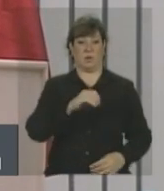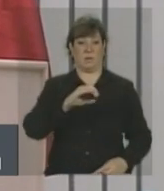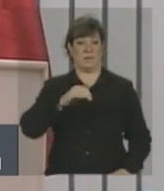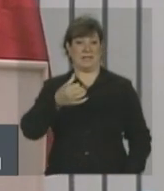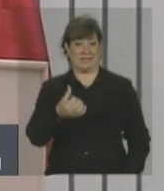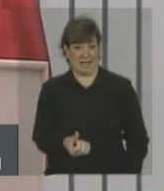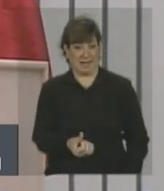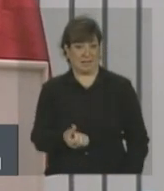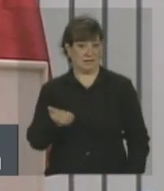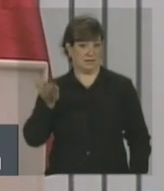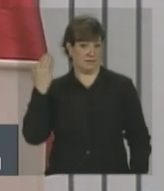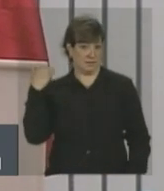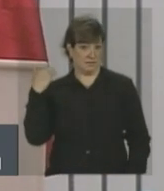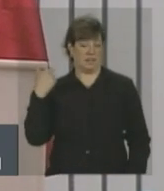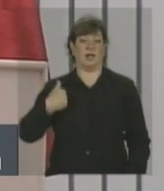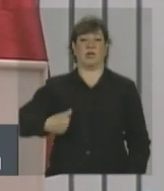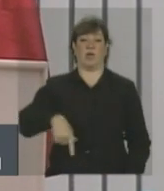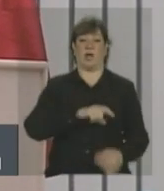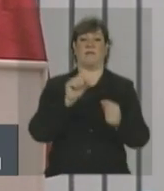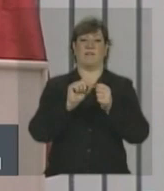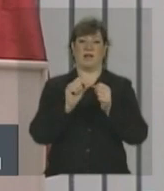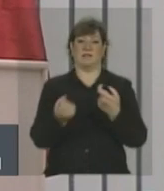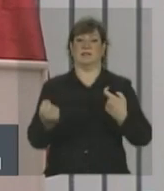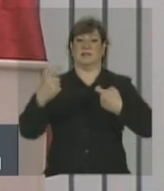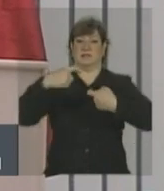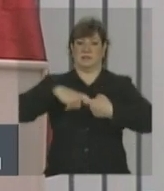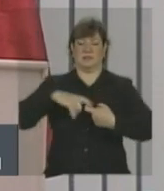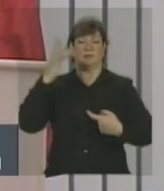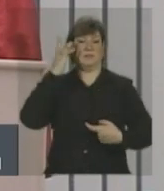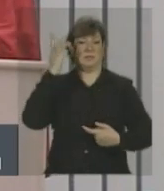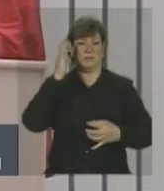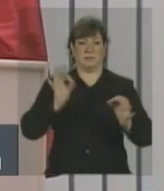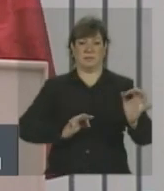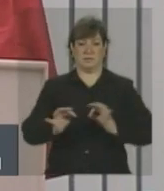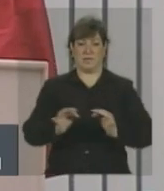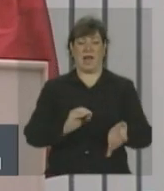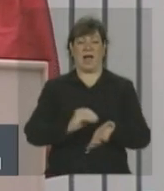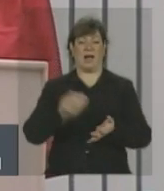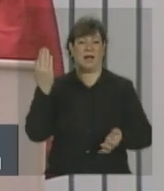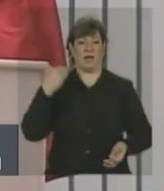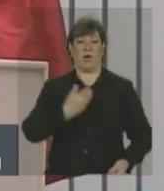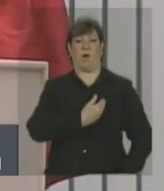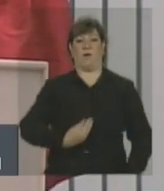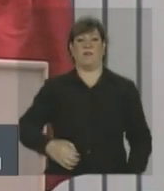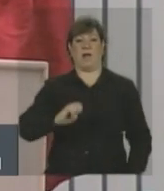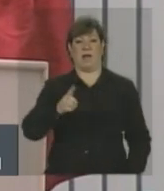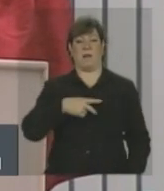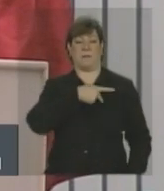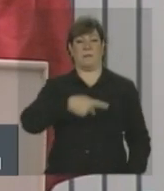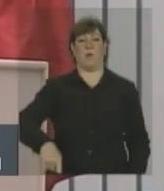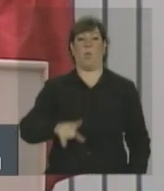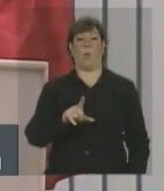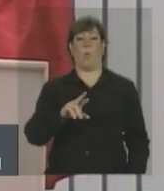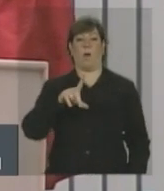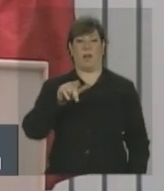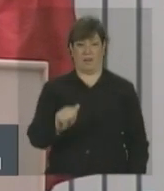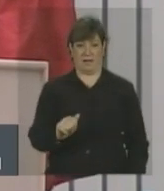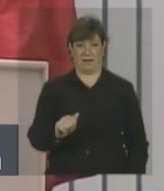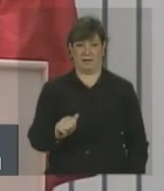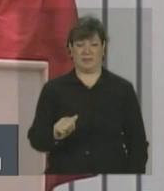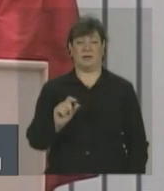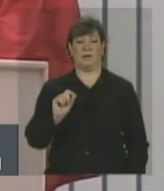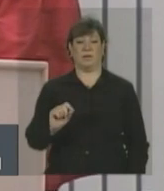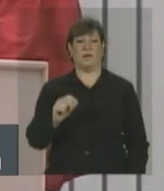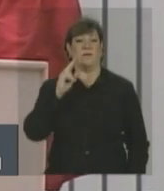2006, estabelecemos uma parceria estratégica ainda no governo do ex-presidente Lula,